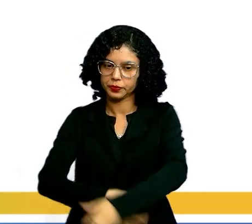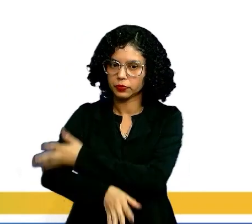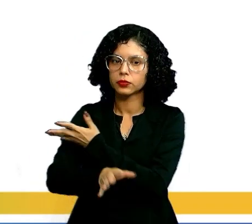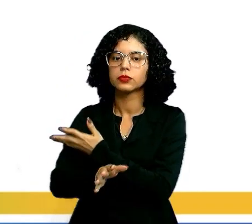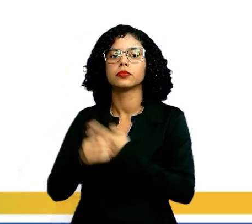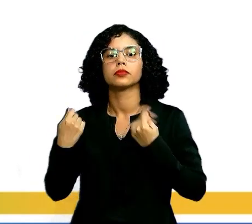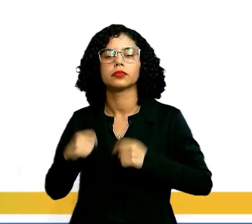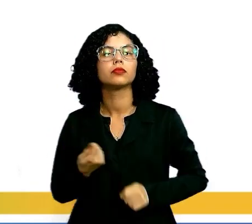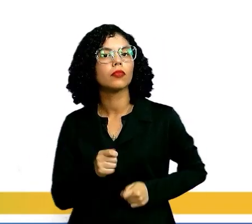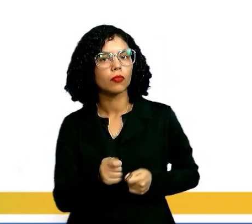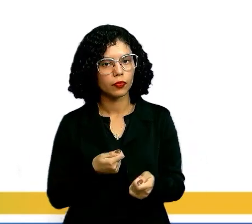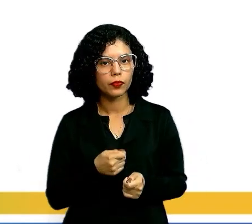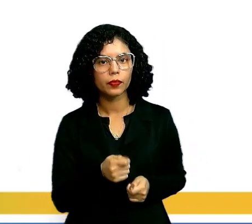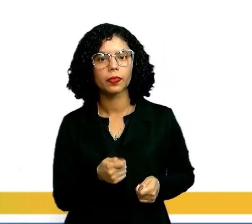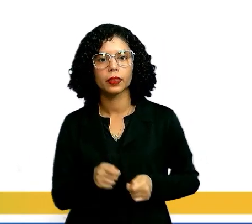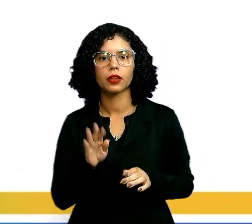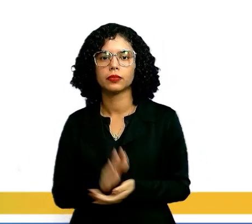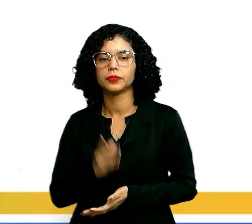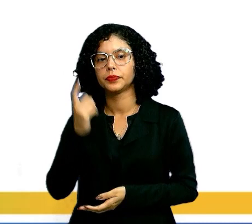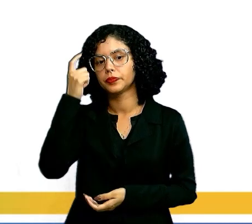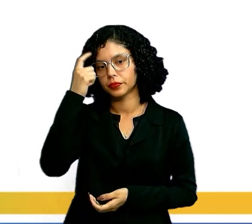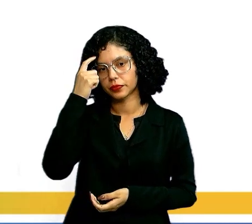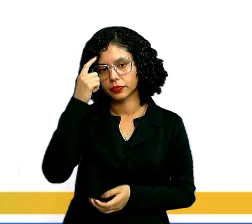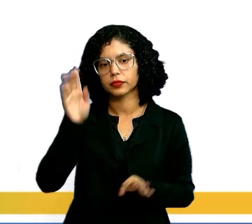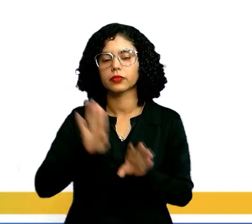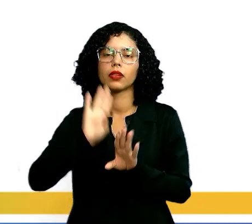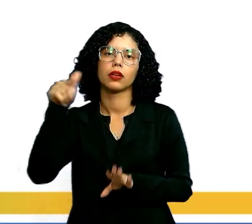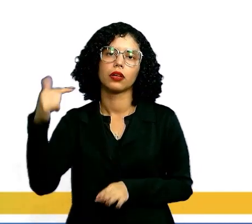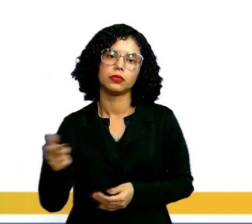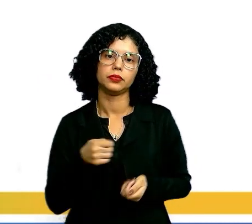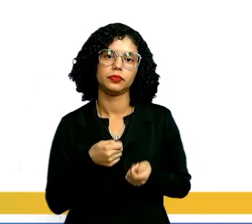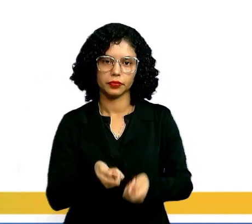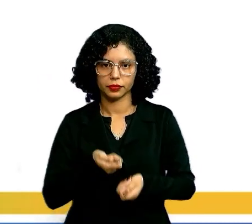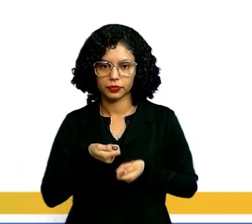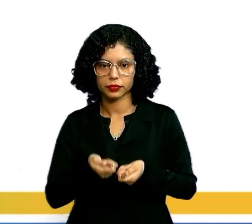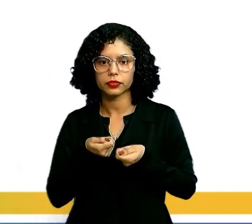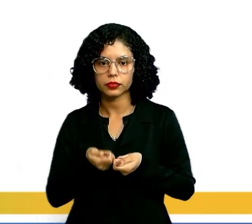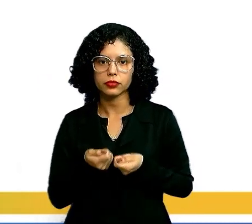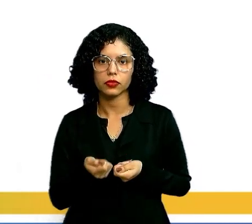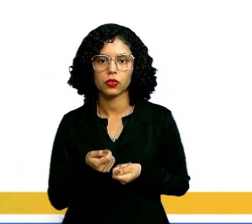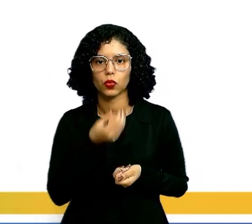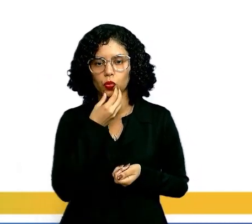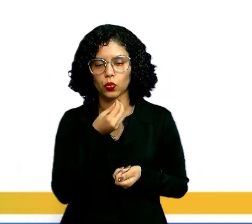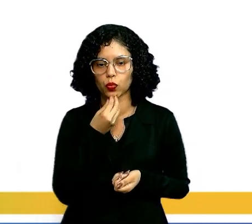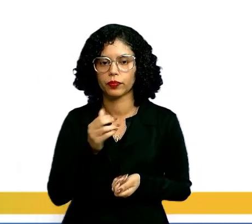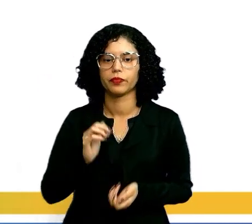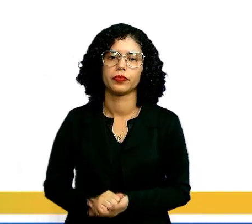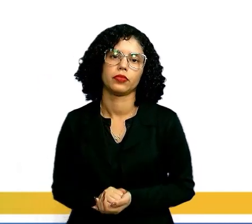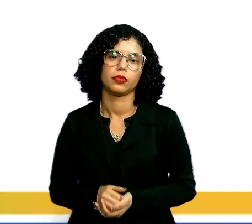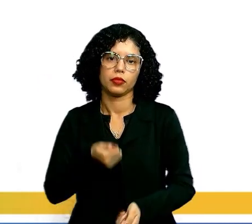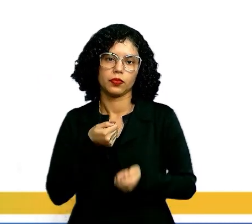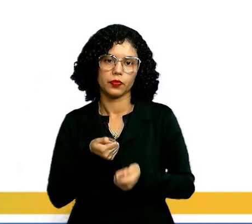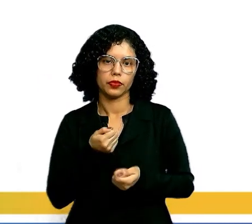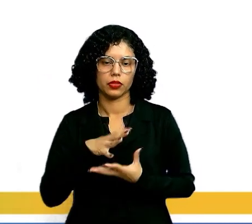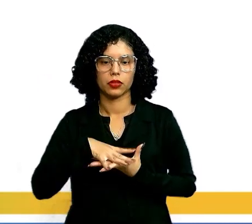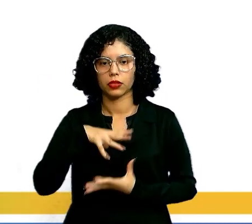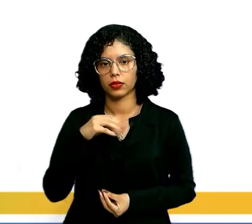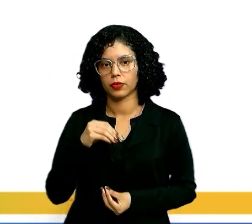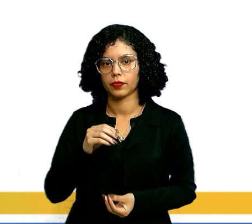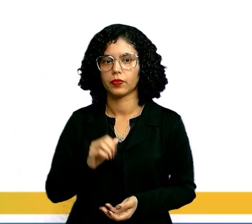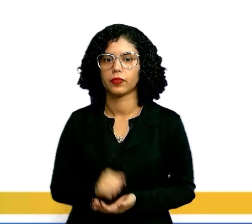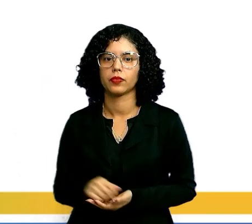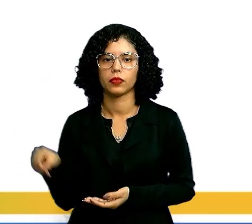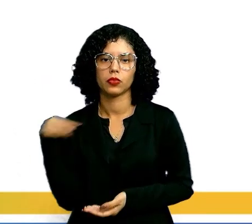nós devemos domá-los pelo os pensamentos que são aquelas cordas que estão na mão do cocheiro o cocheiro é a alma e a